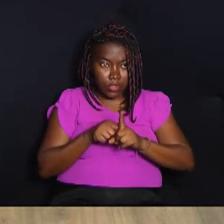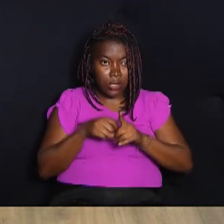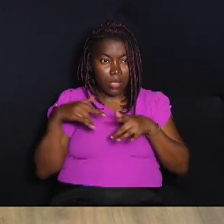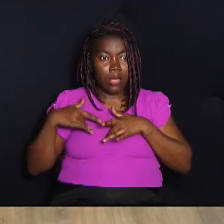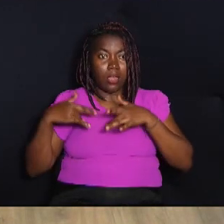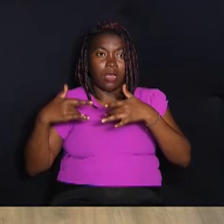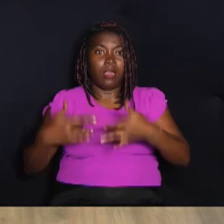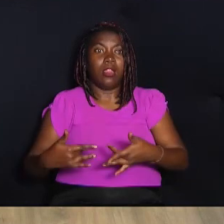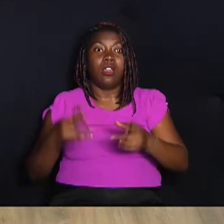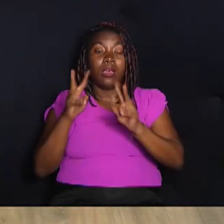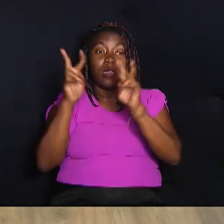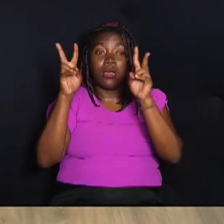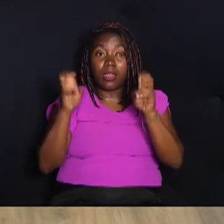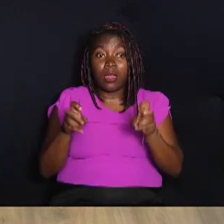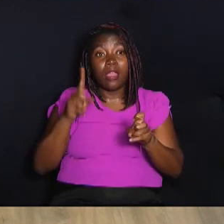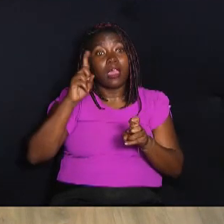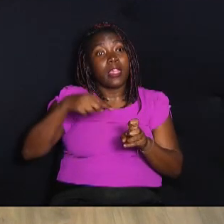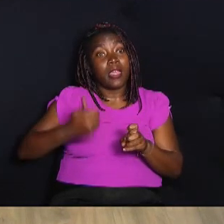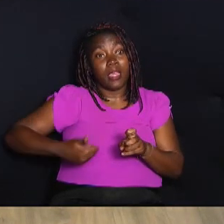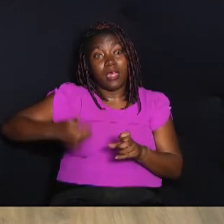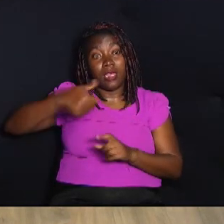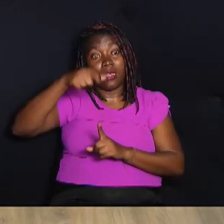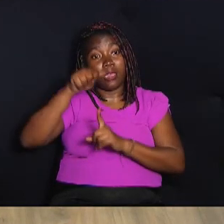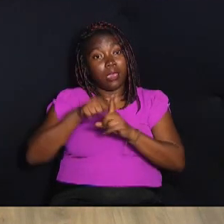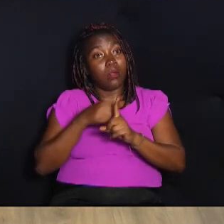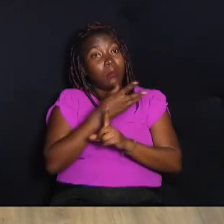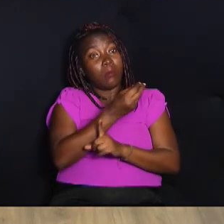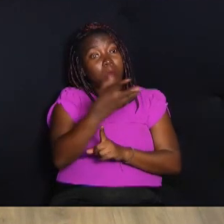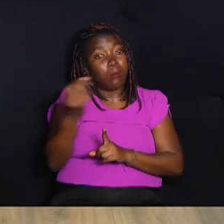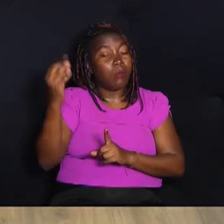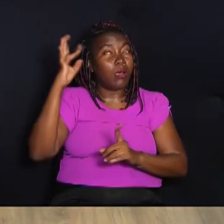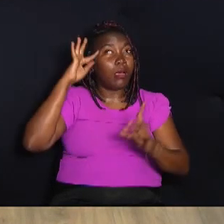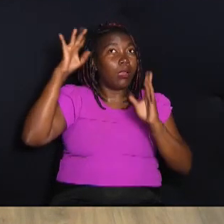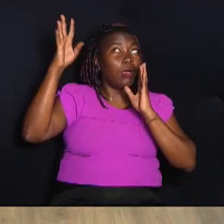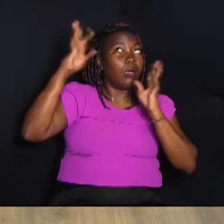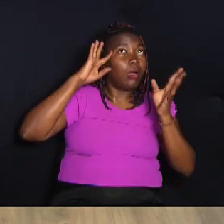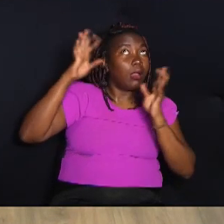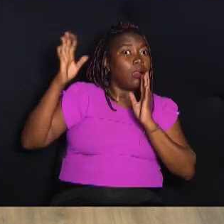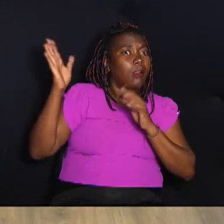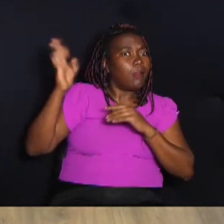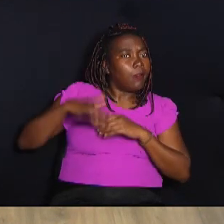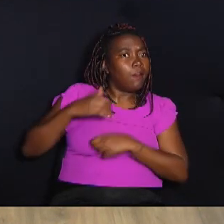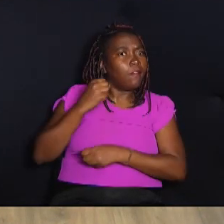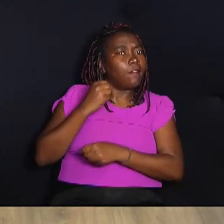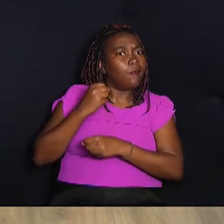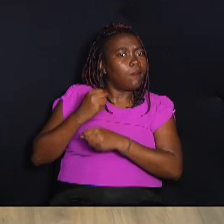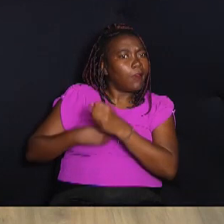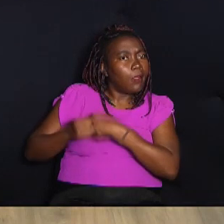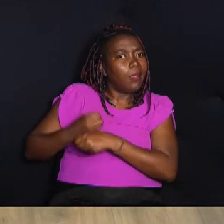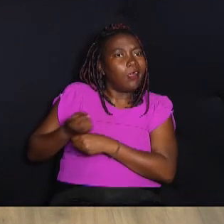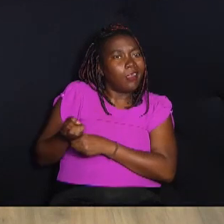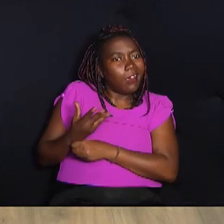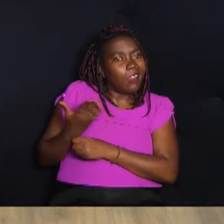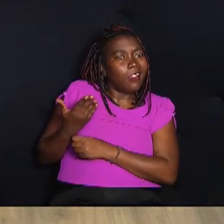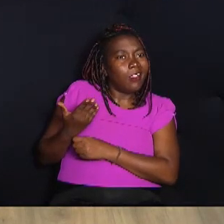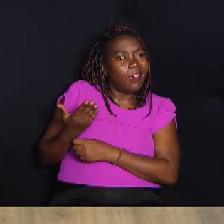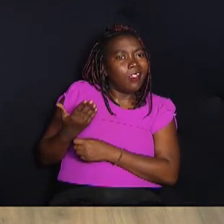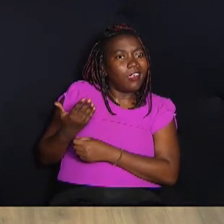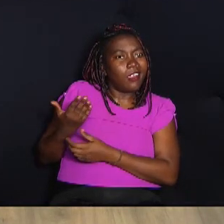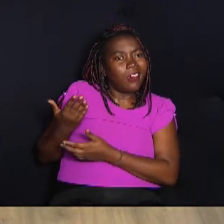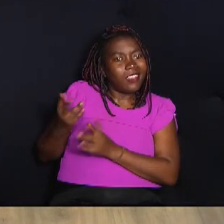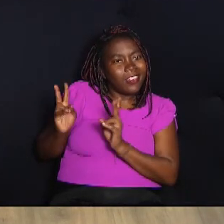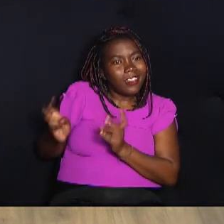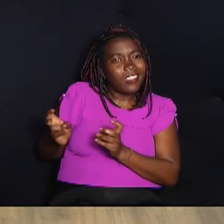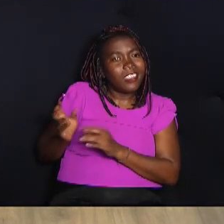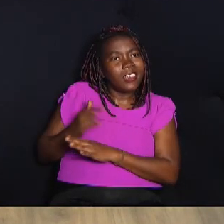essa temática, que é o primeiro mês, que muitas vezes a gente faz reflexão, está vindo de um ano novo, aquela questão de